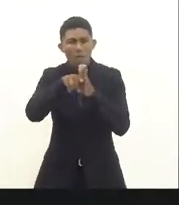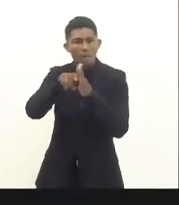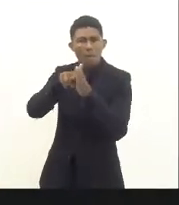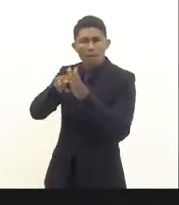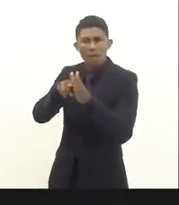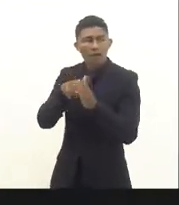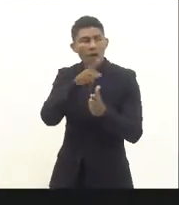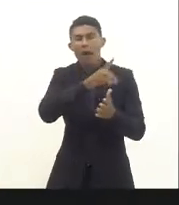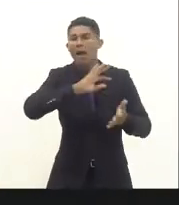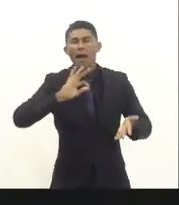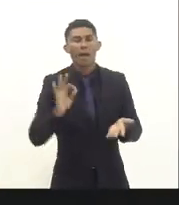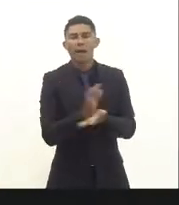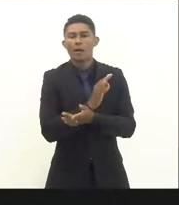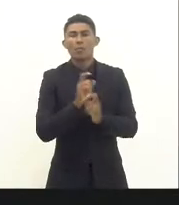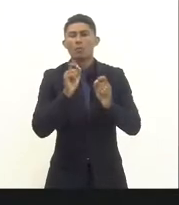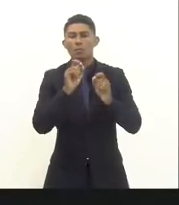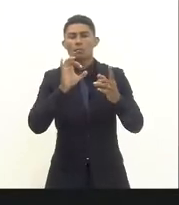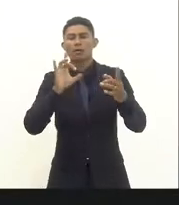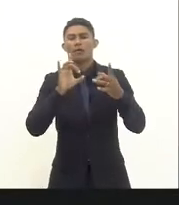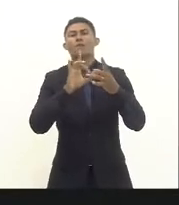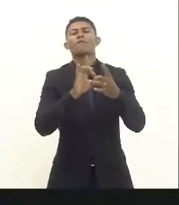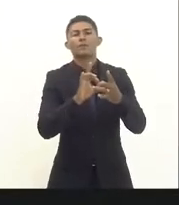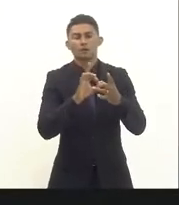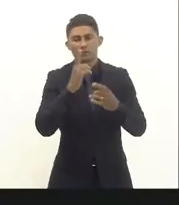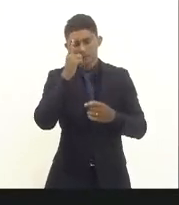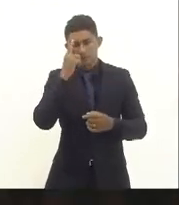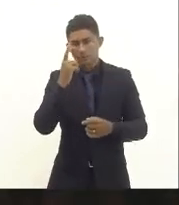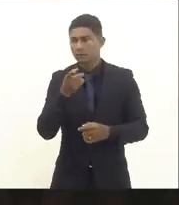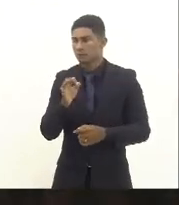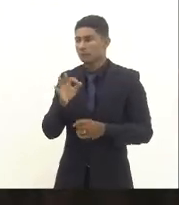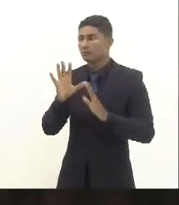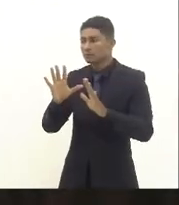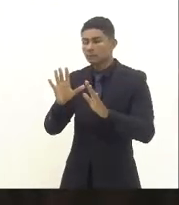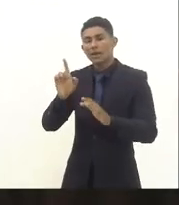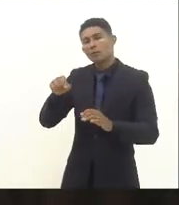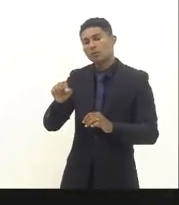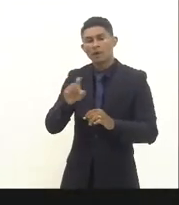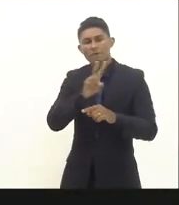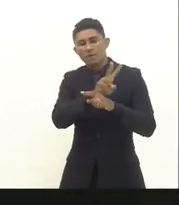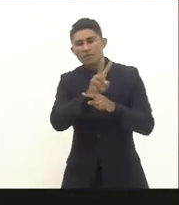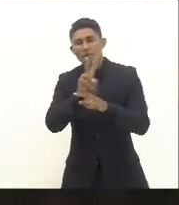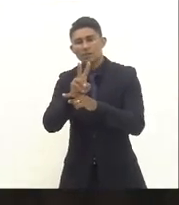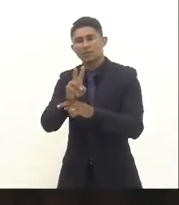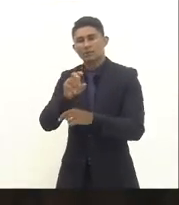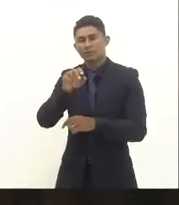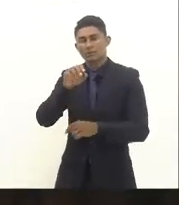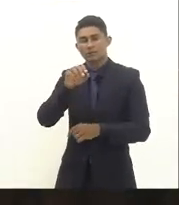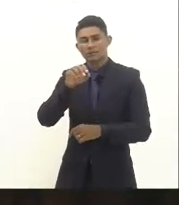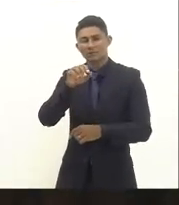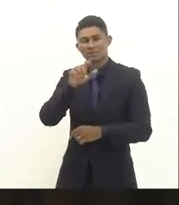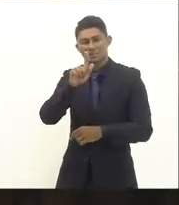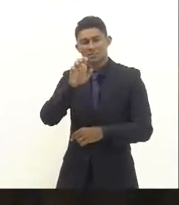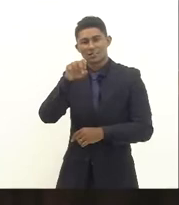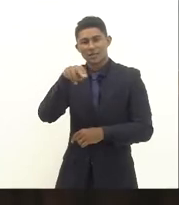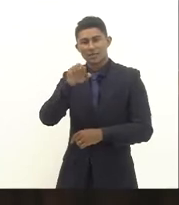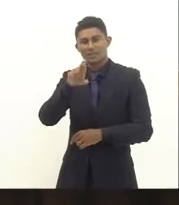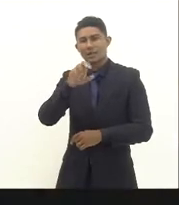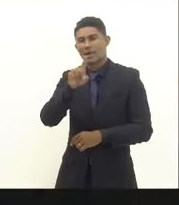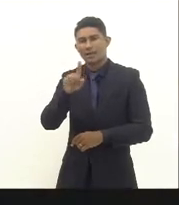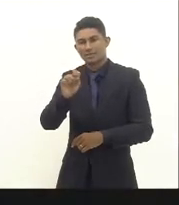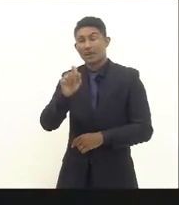foi assinado sim um convênio assinado mas a gente tá presente amanhã também